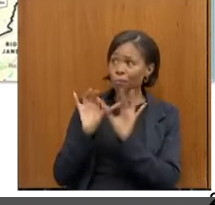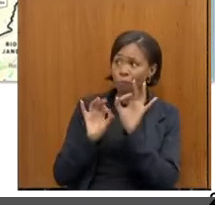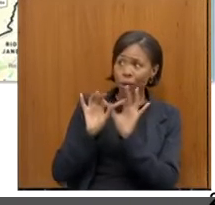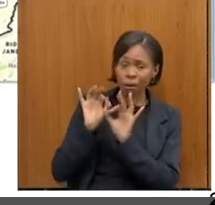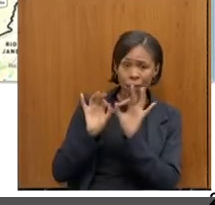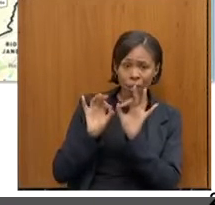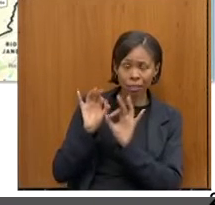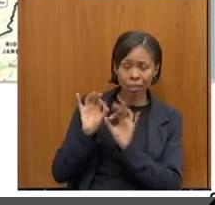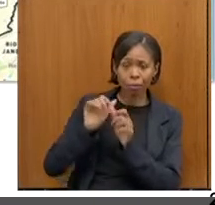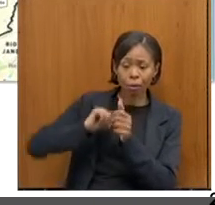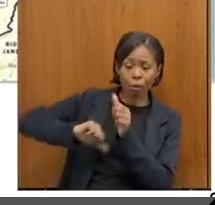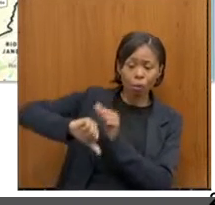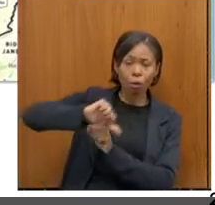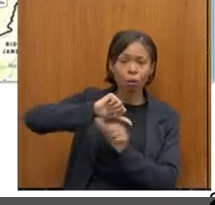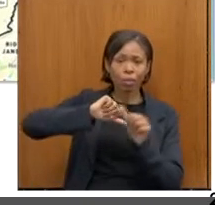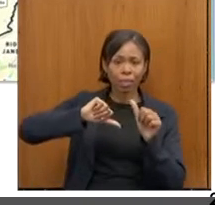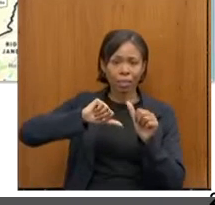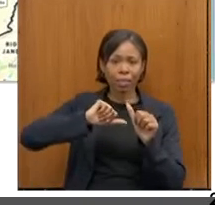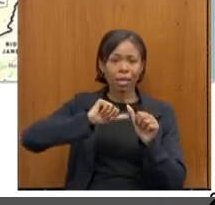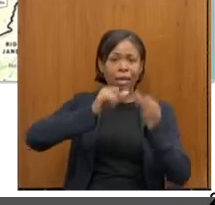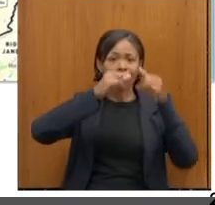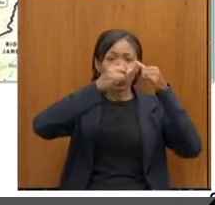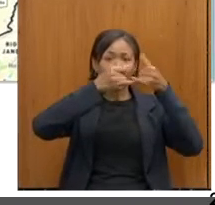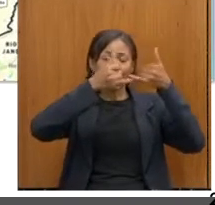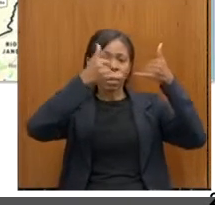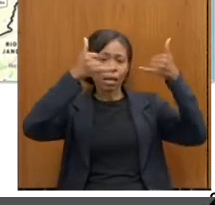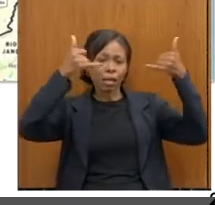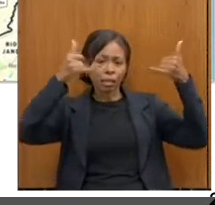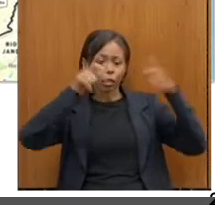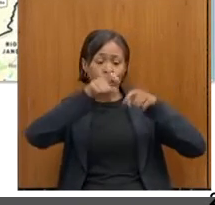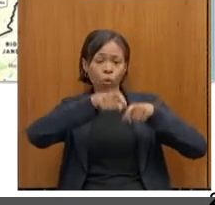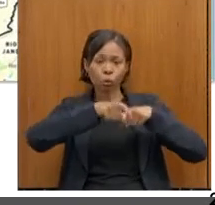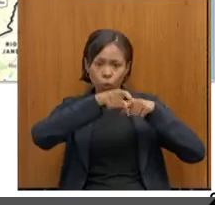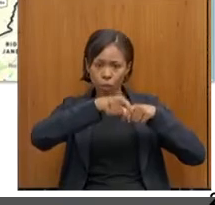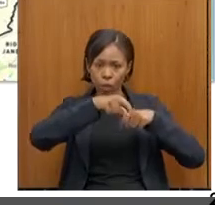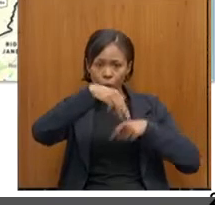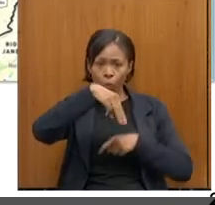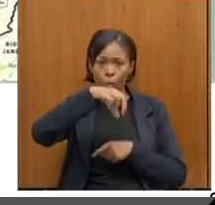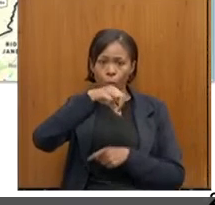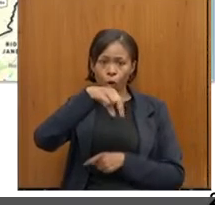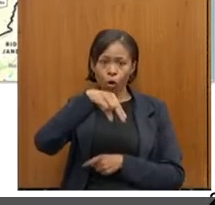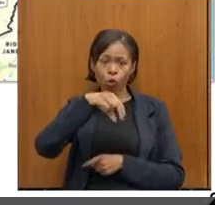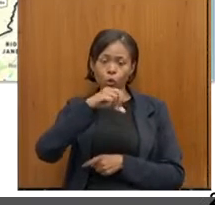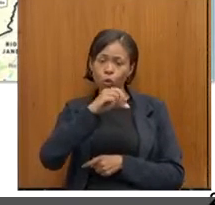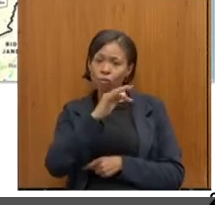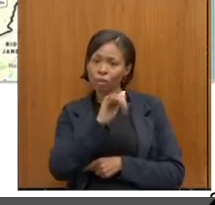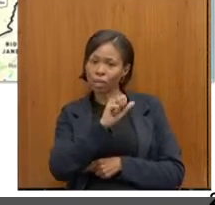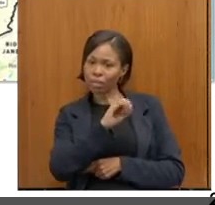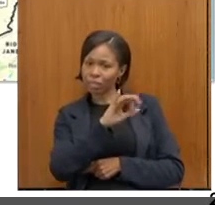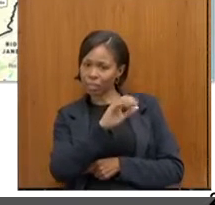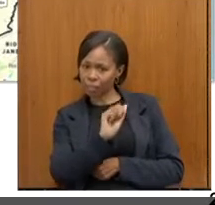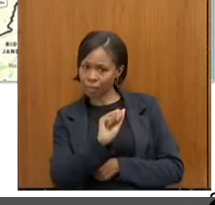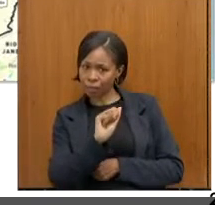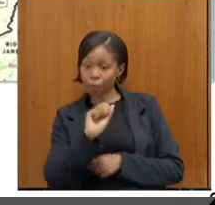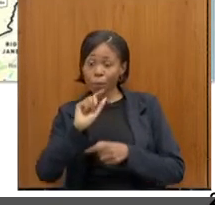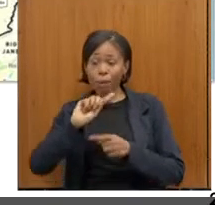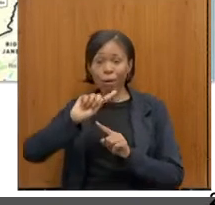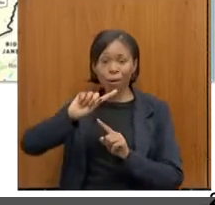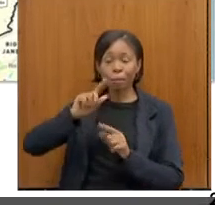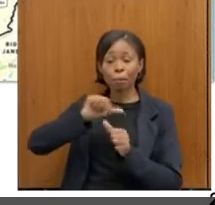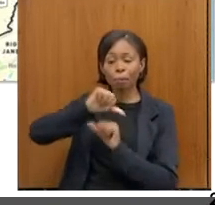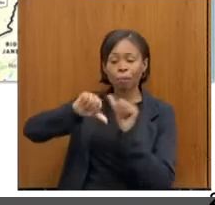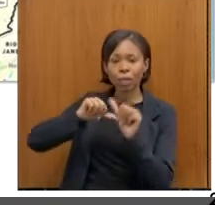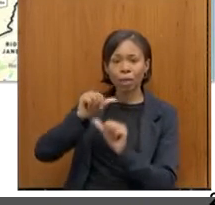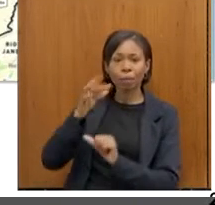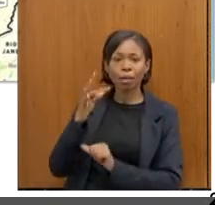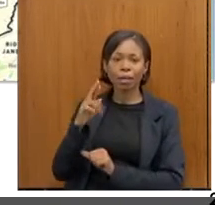da rede Rural monofásica da Cemig em uma rede crescentemente trifásica Isso é o